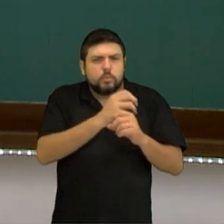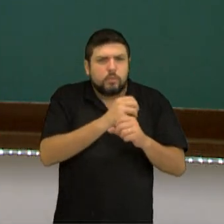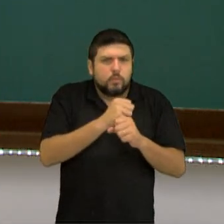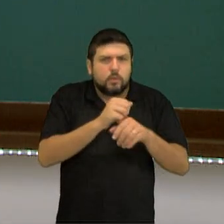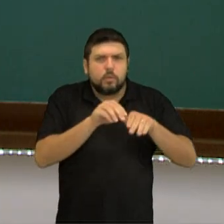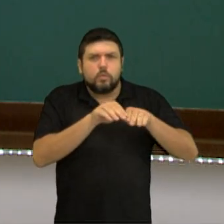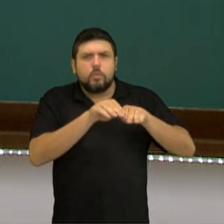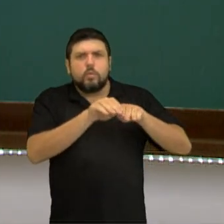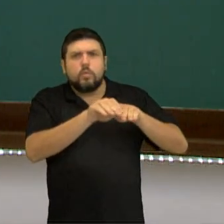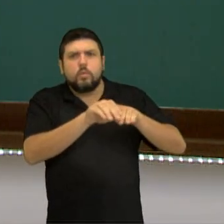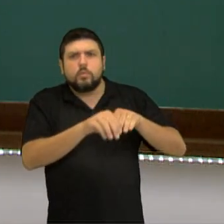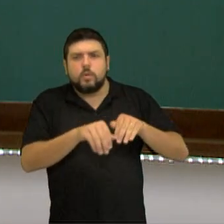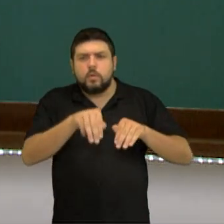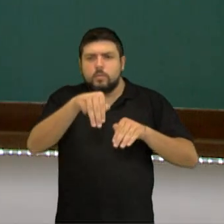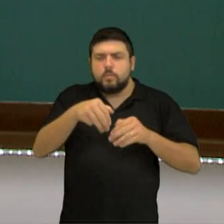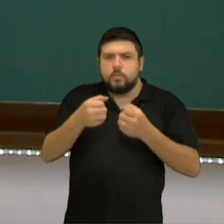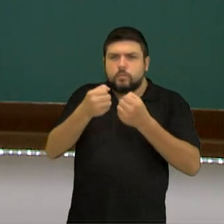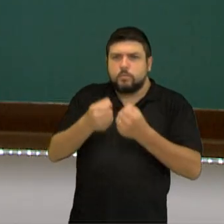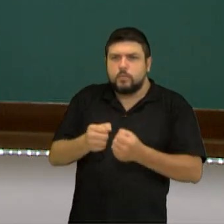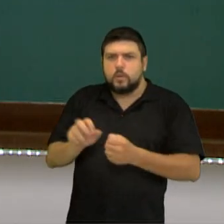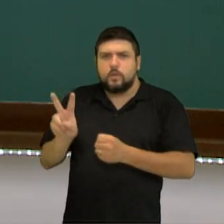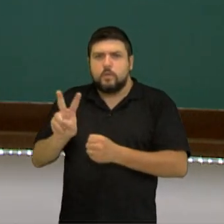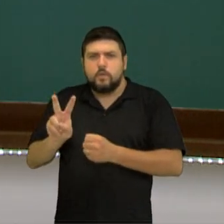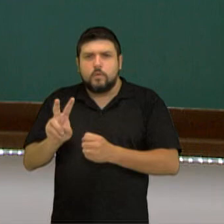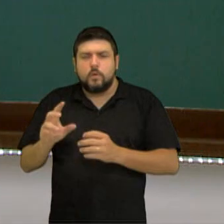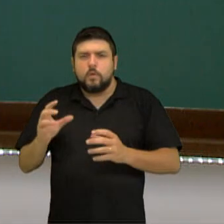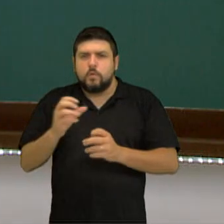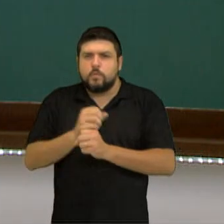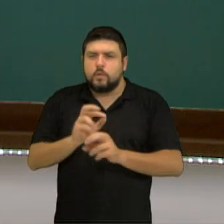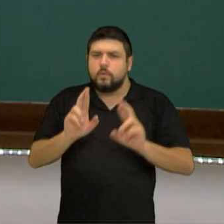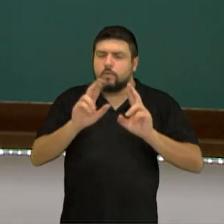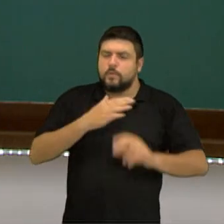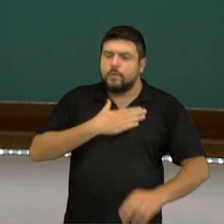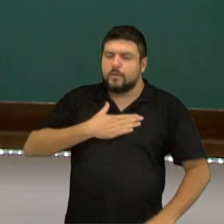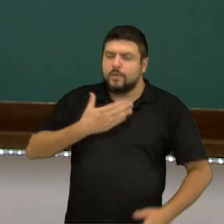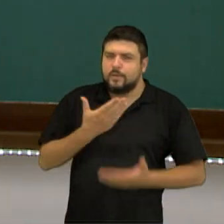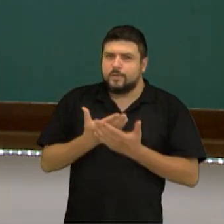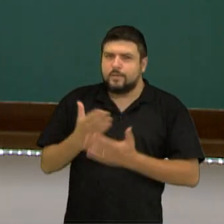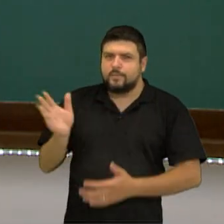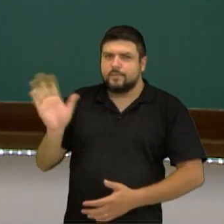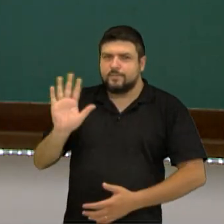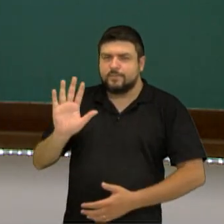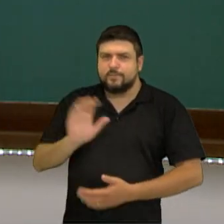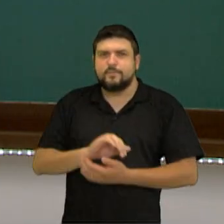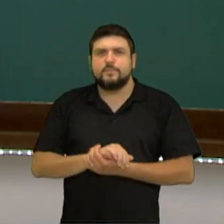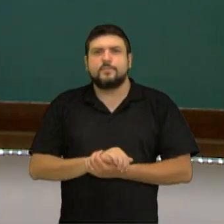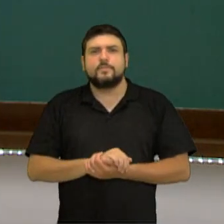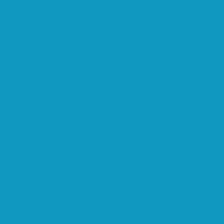velocidade. Espero que vocês tenham gostado dessa aula e até mais!